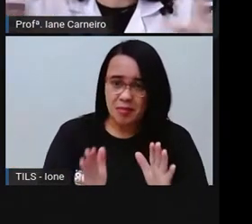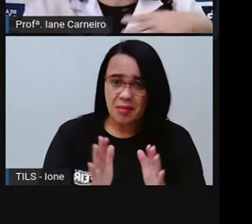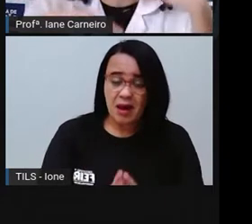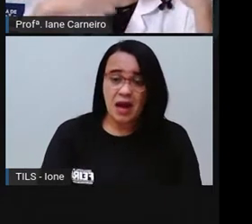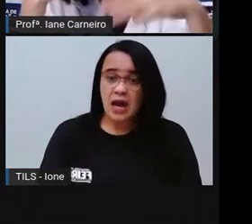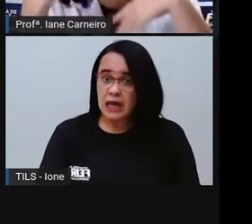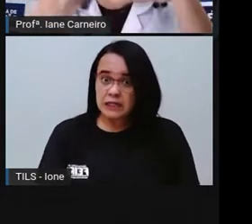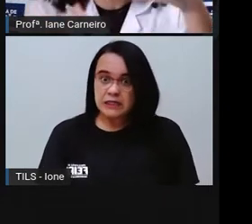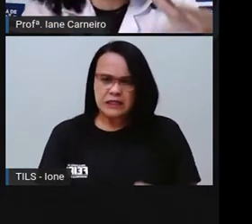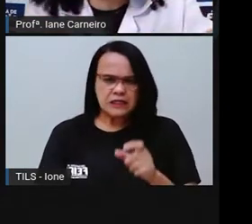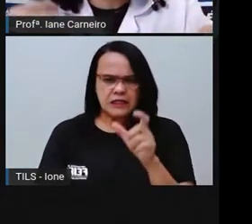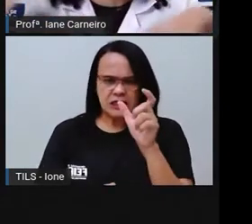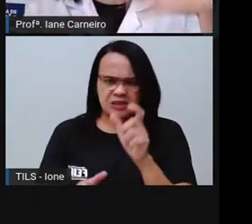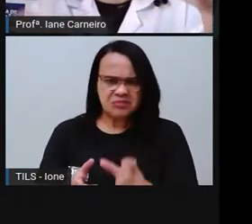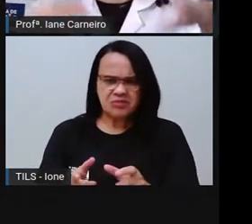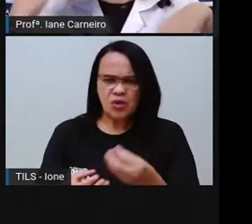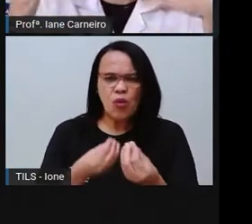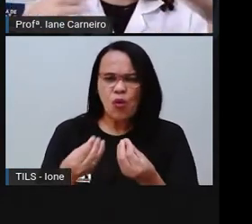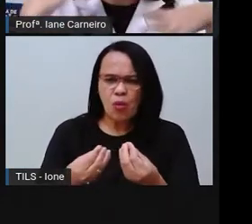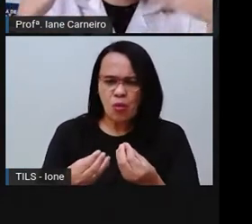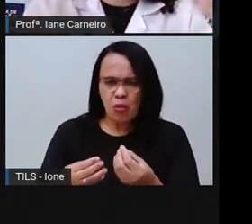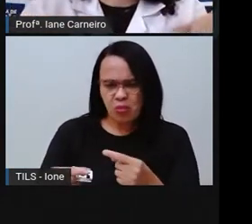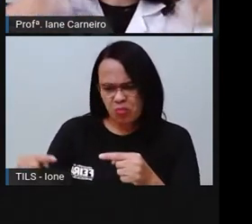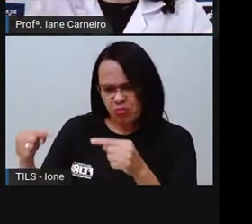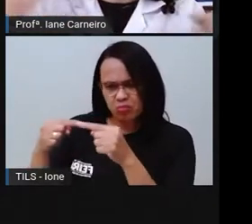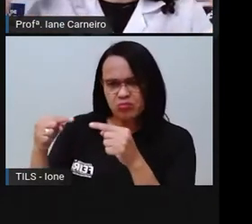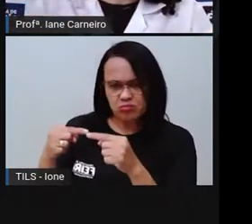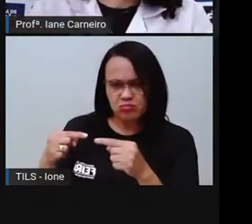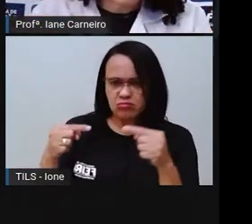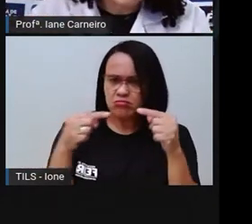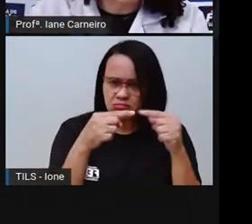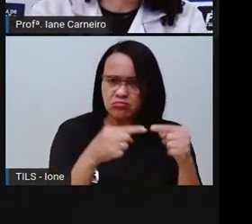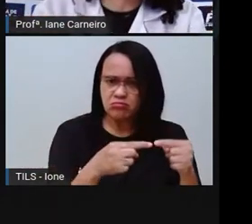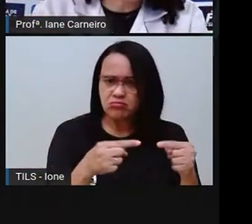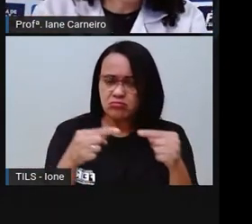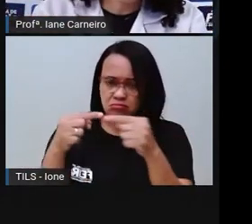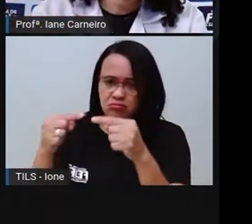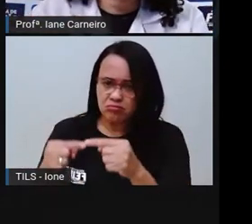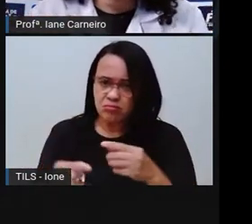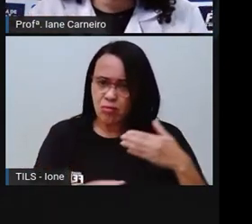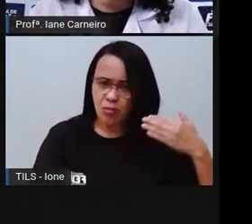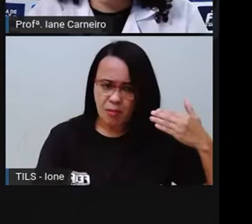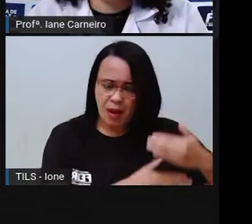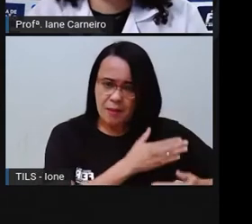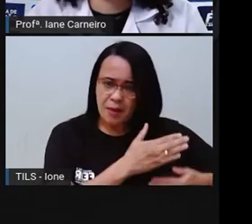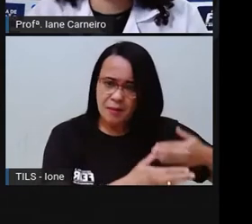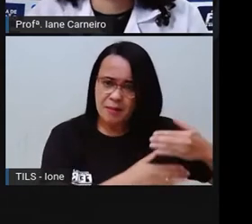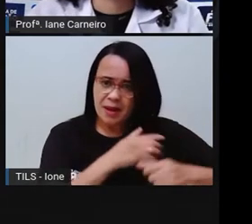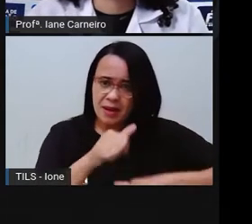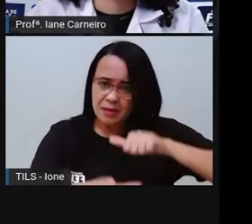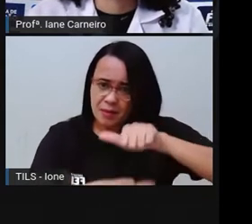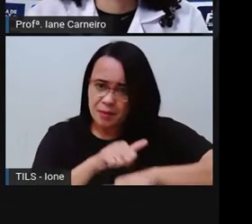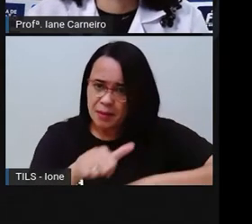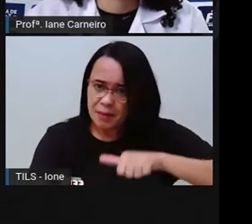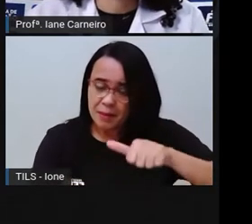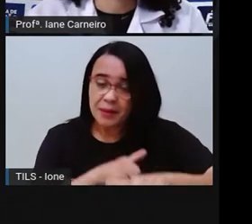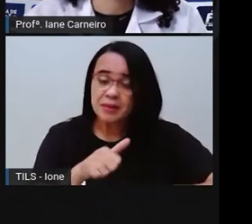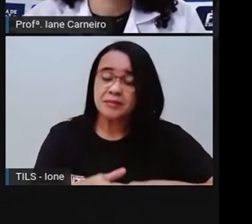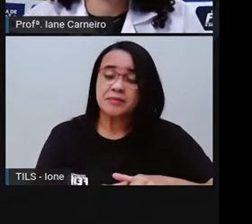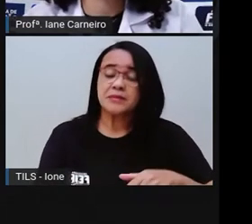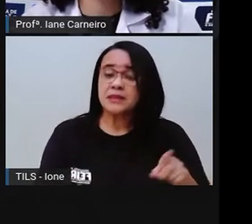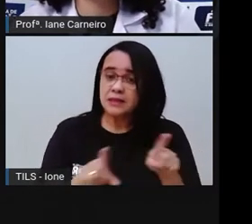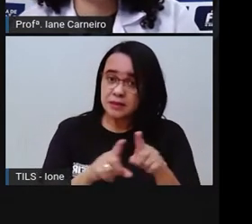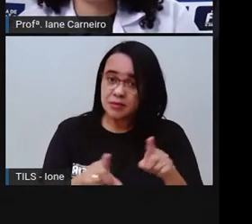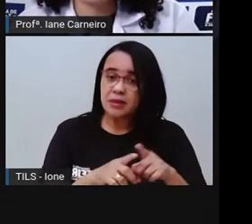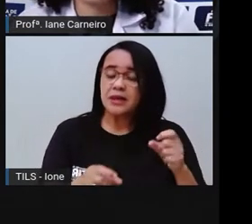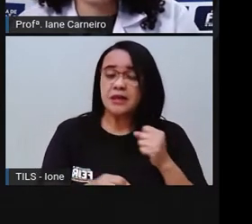certificado ela vai modificando com a medida que as pessoas forem falando certo Oi e